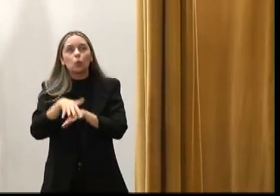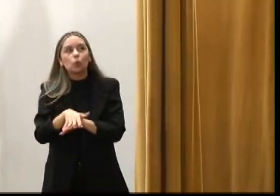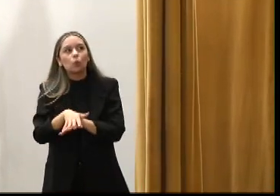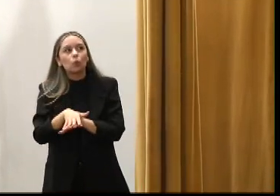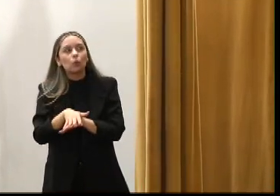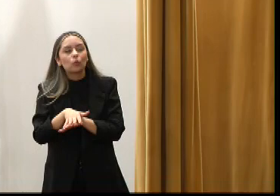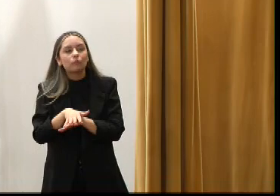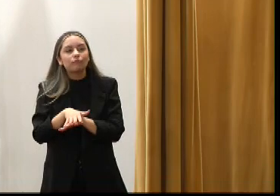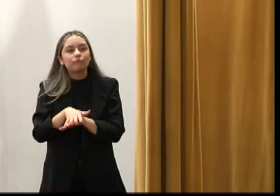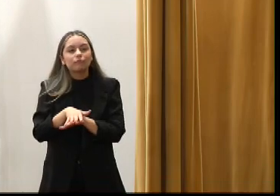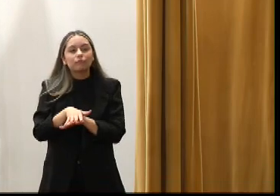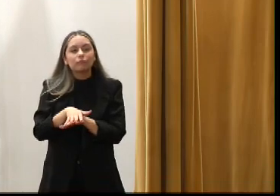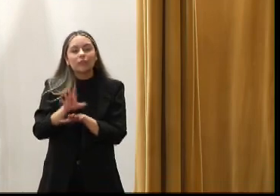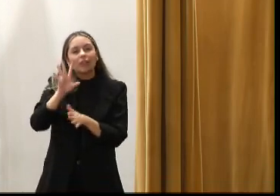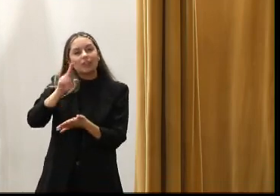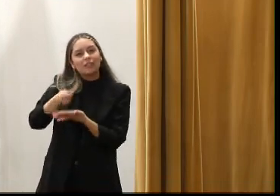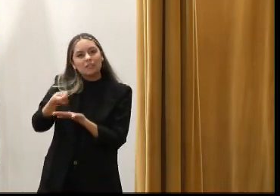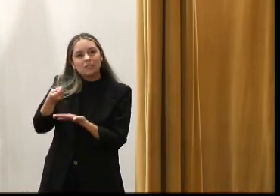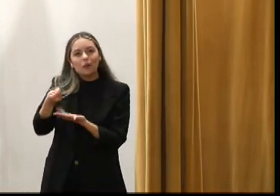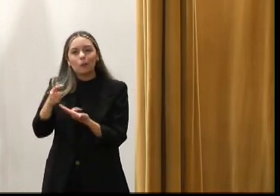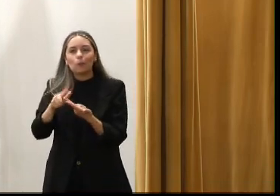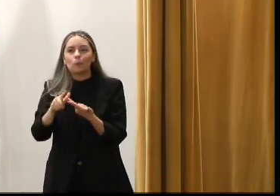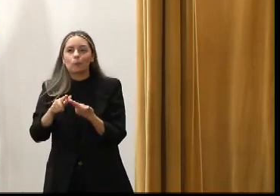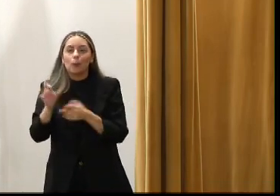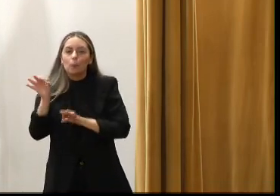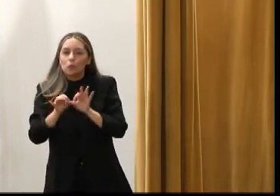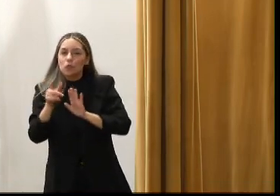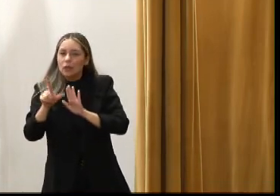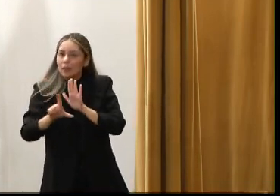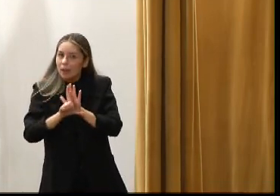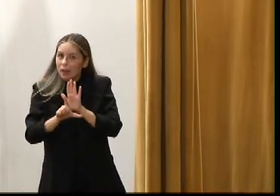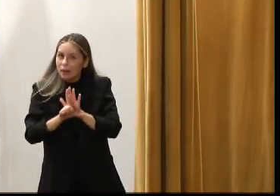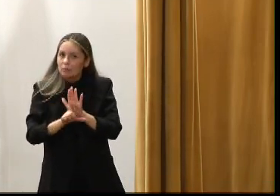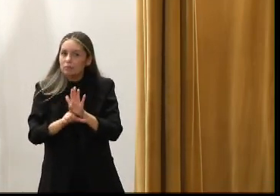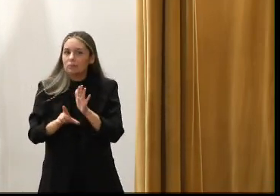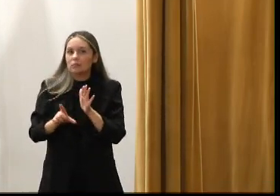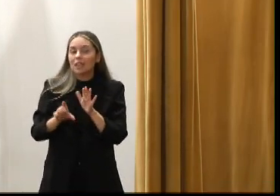decisões judiciais, nos projetos de lei,